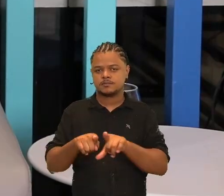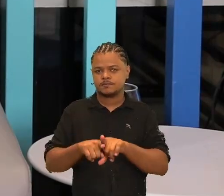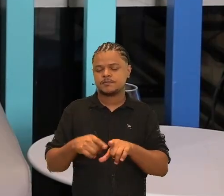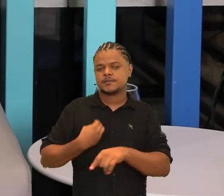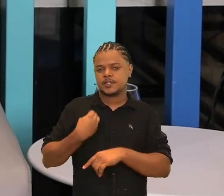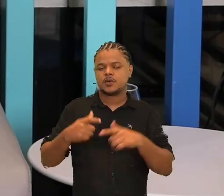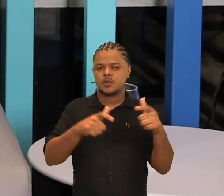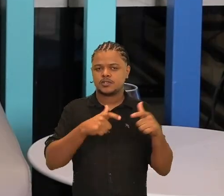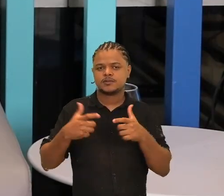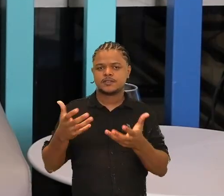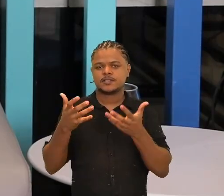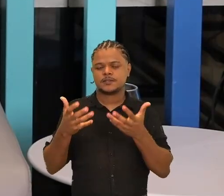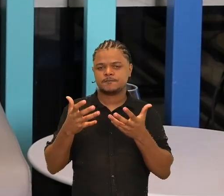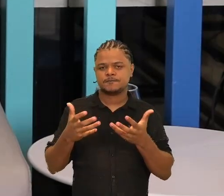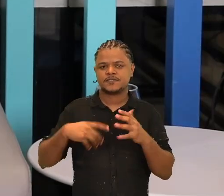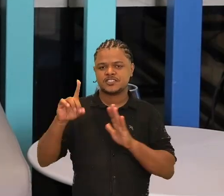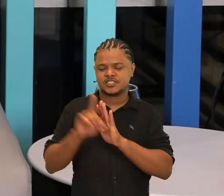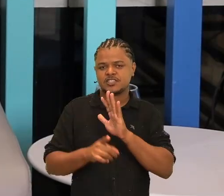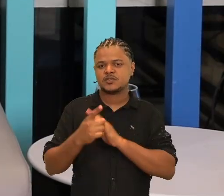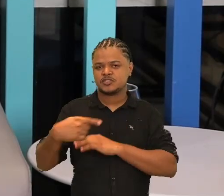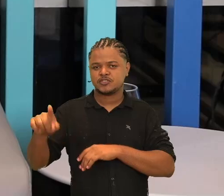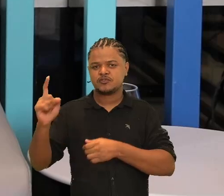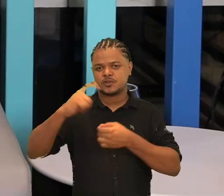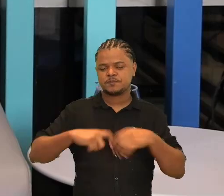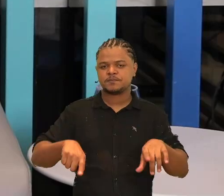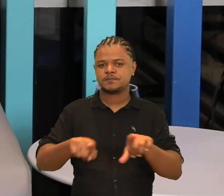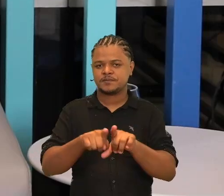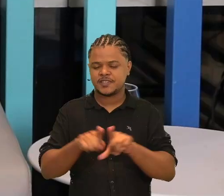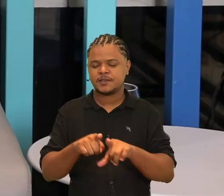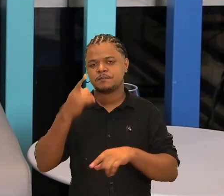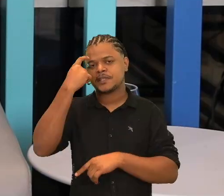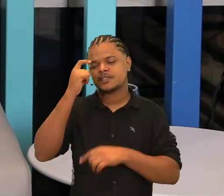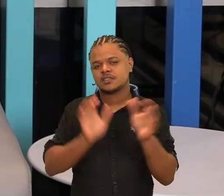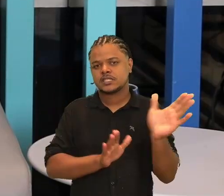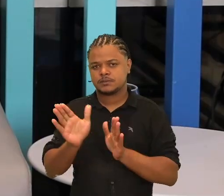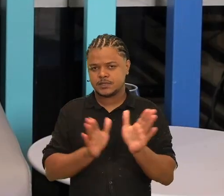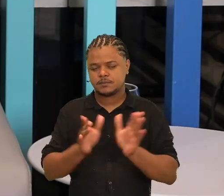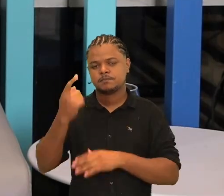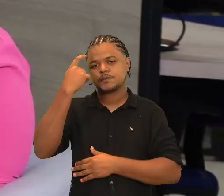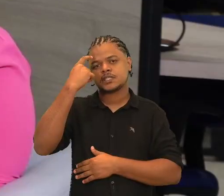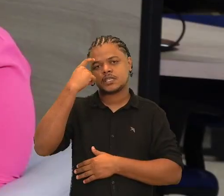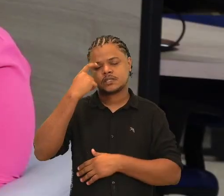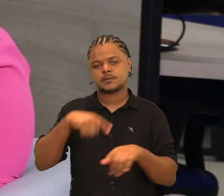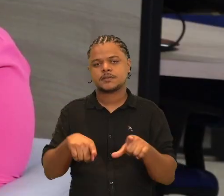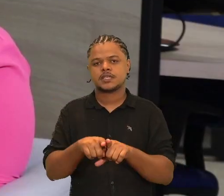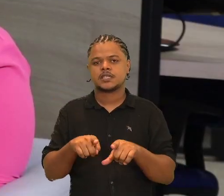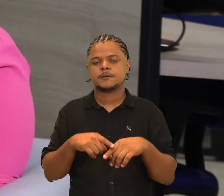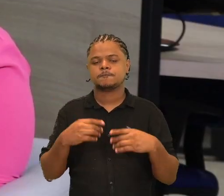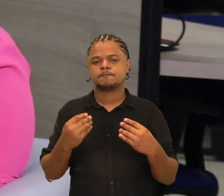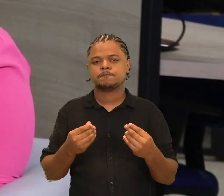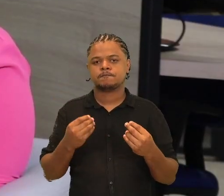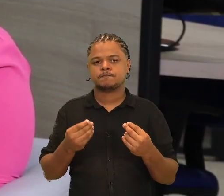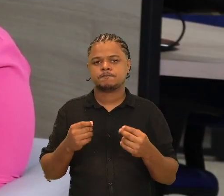elas quiserem, né, direito de ir e vir. Então, é pensar na acessibilidade, né, é pensar